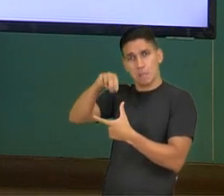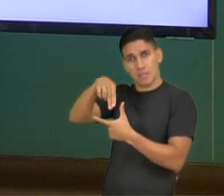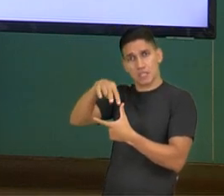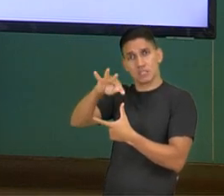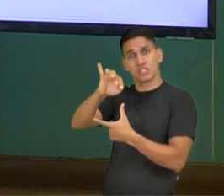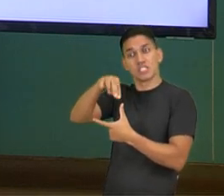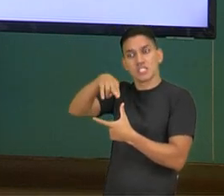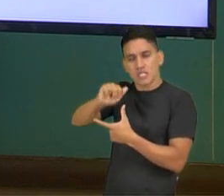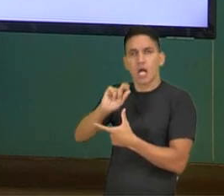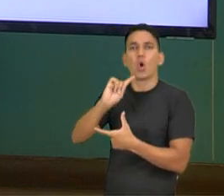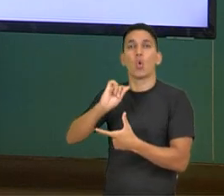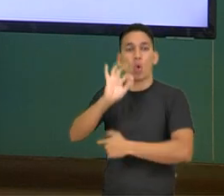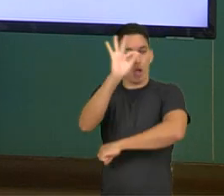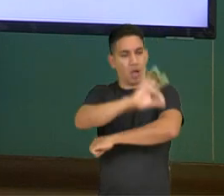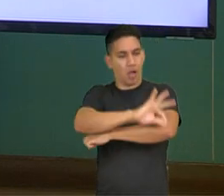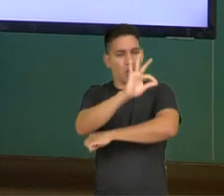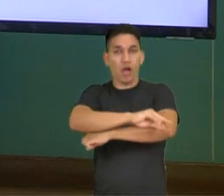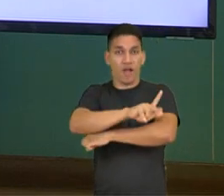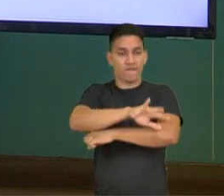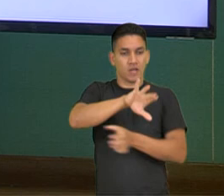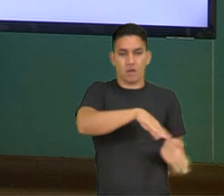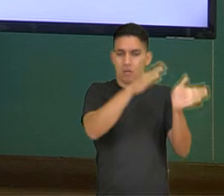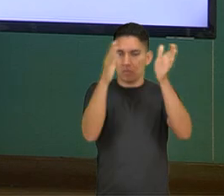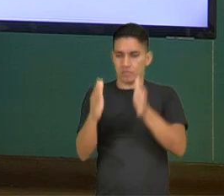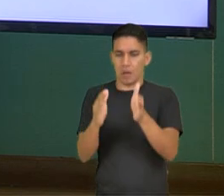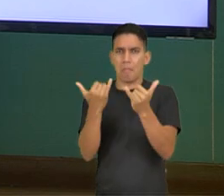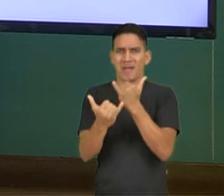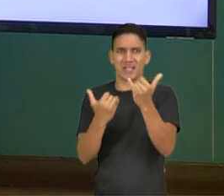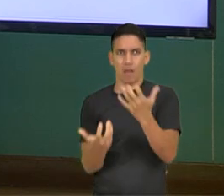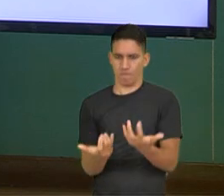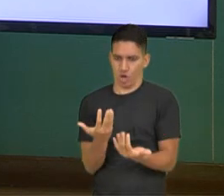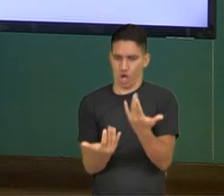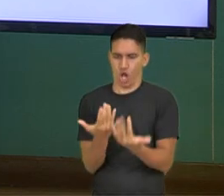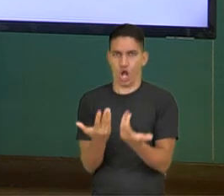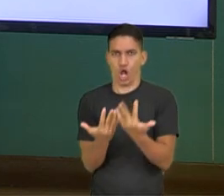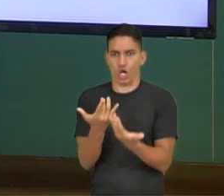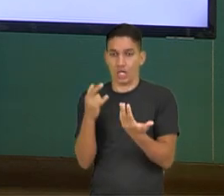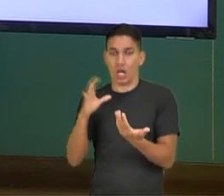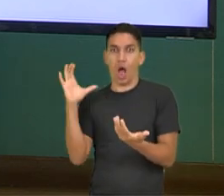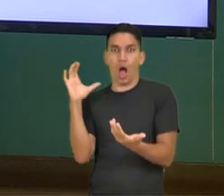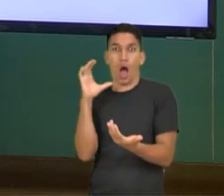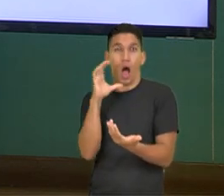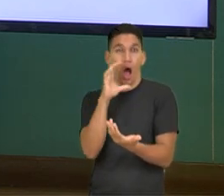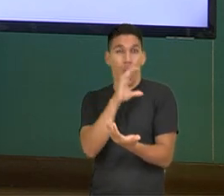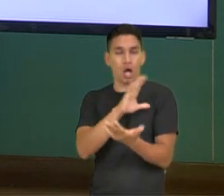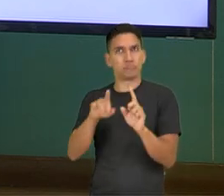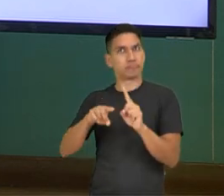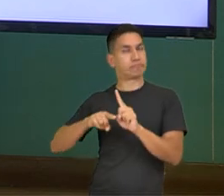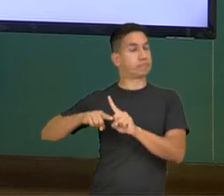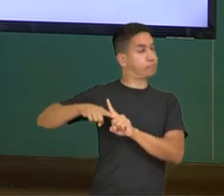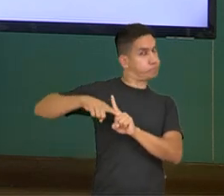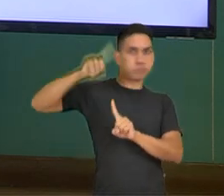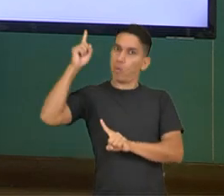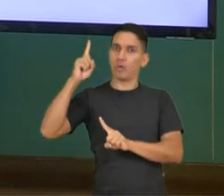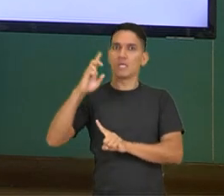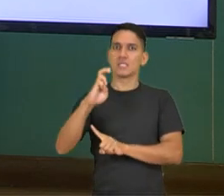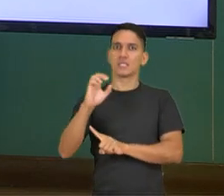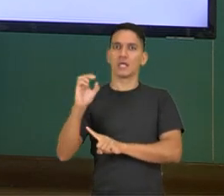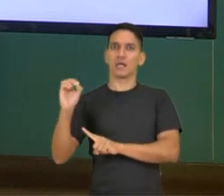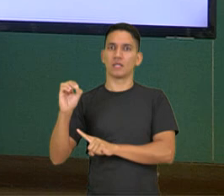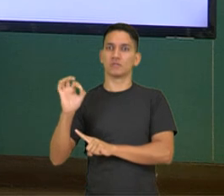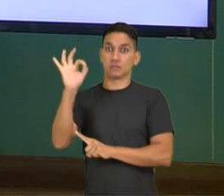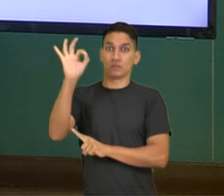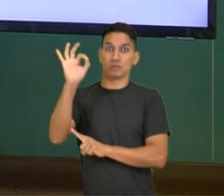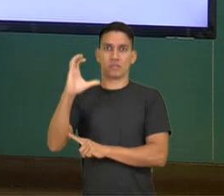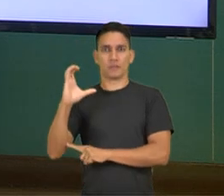vai passar dentro de um forno. Esse forno é aquecido em torno de 500 graus Celsius,